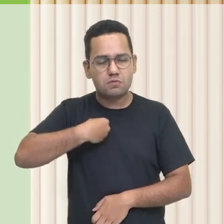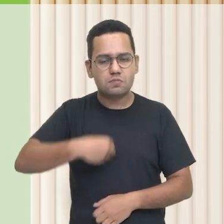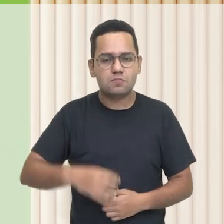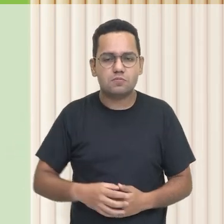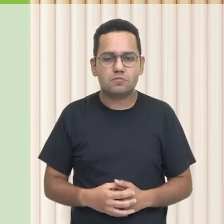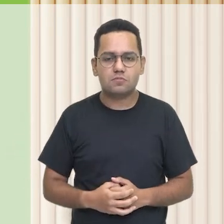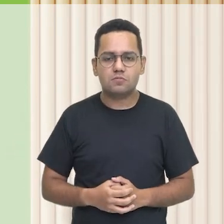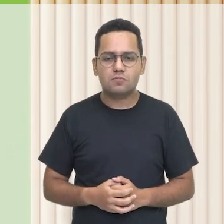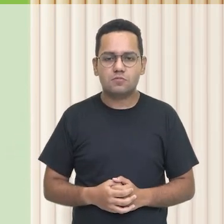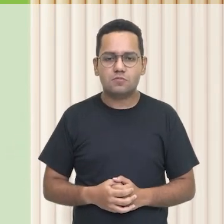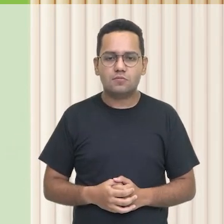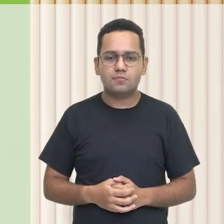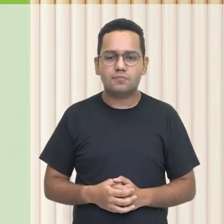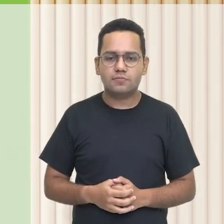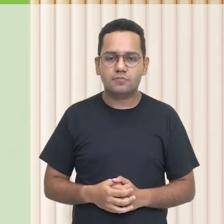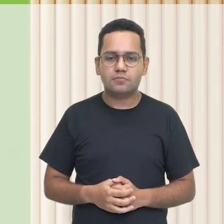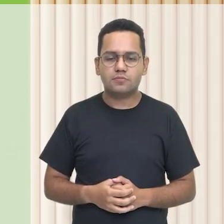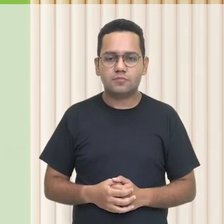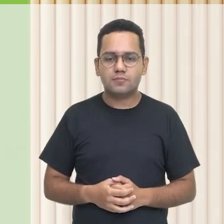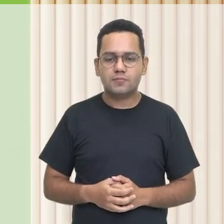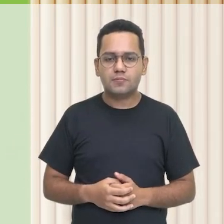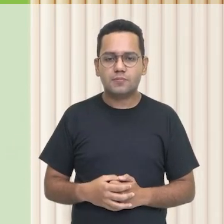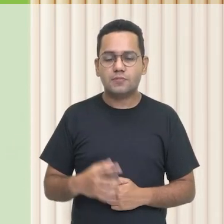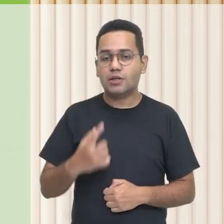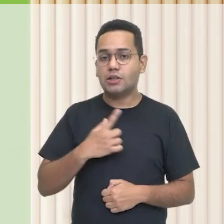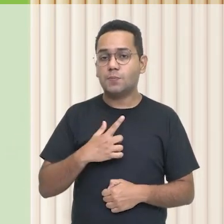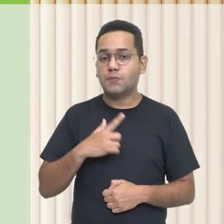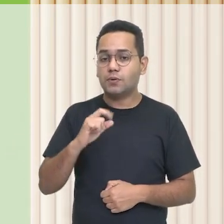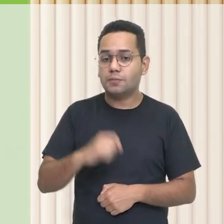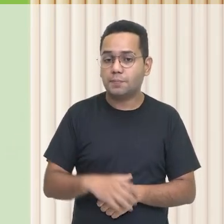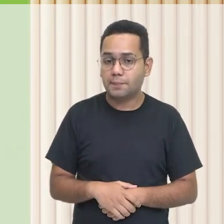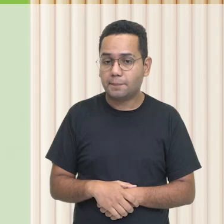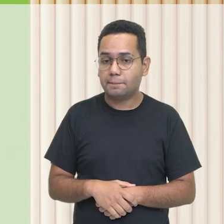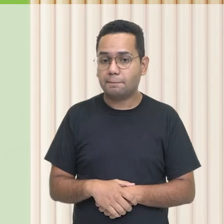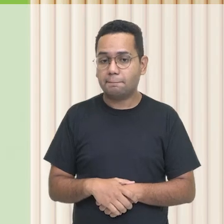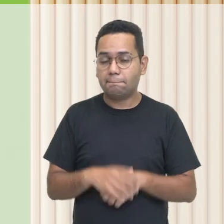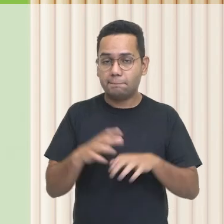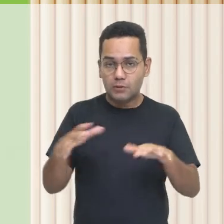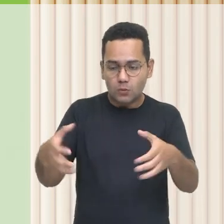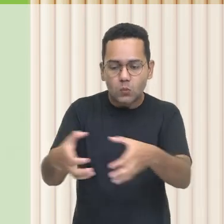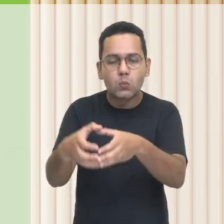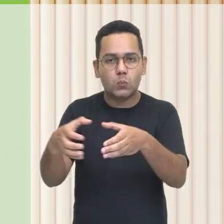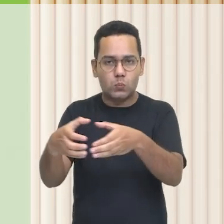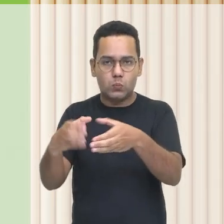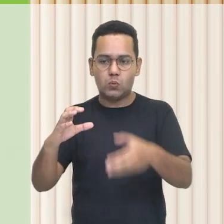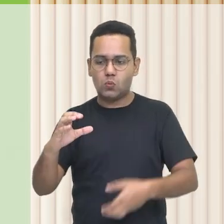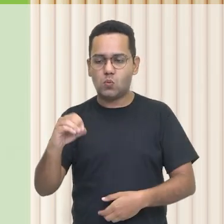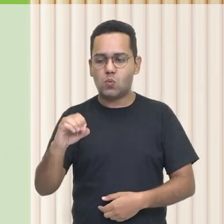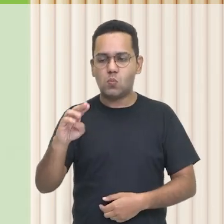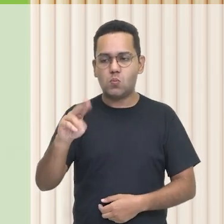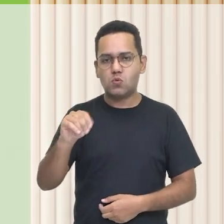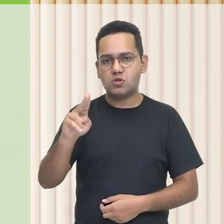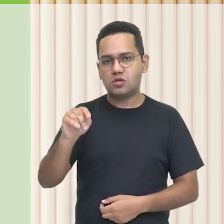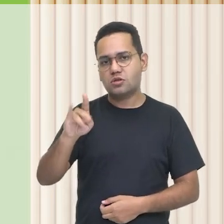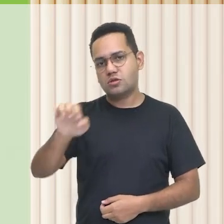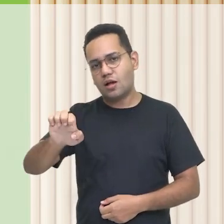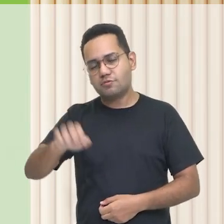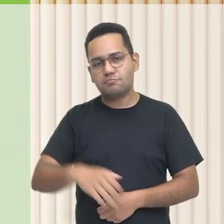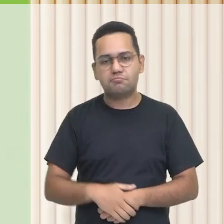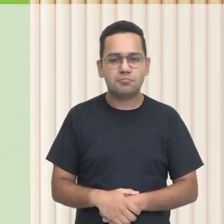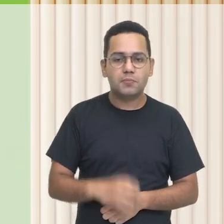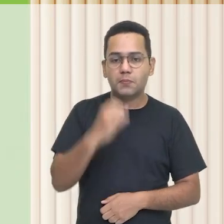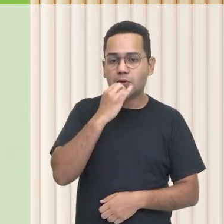né nós fazemos parte né desta comunidade ali por exemplo Nós seres humanos o